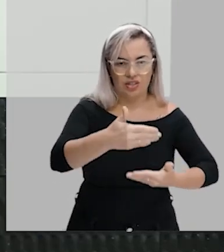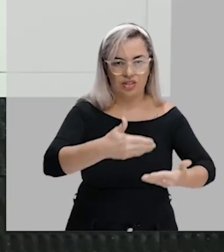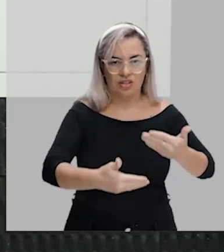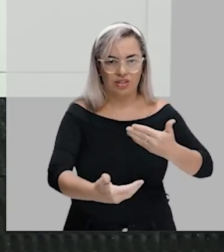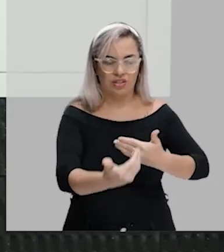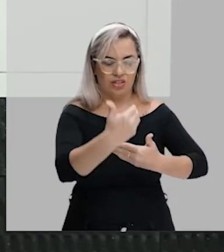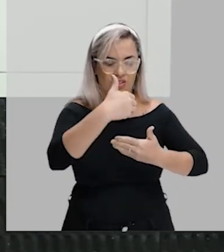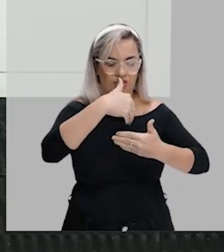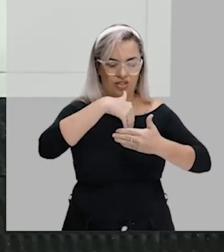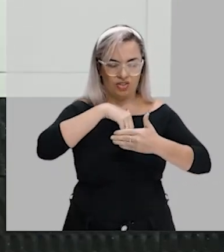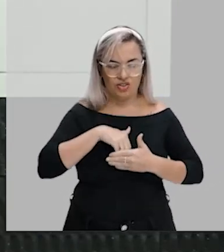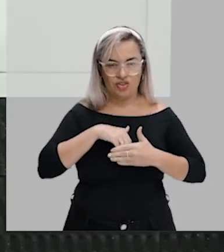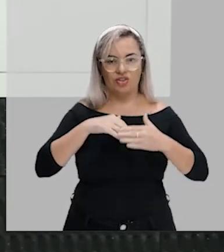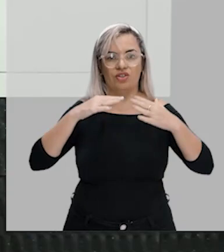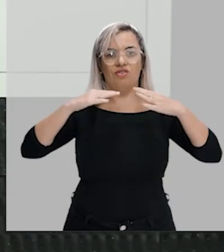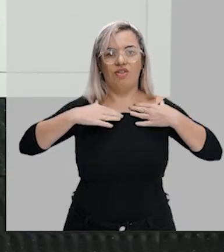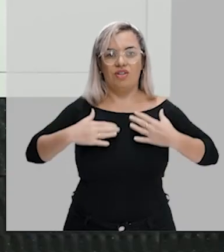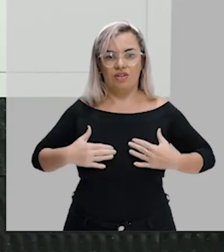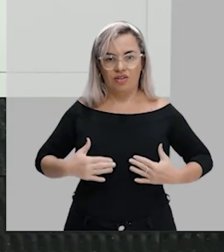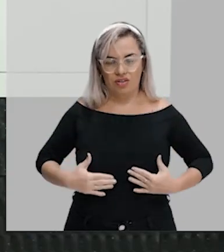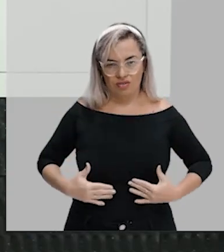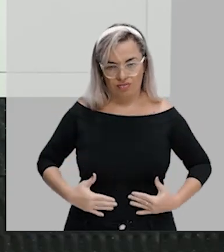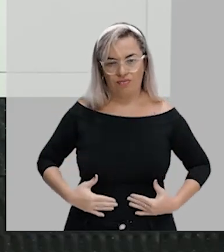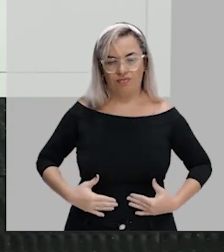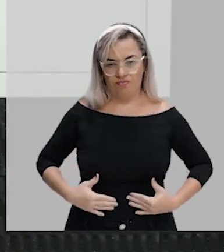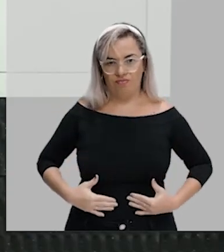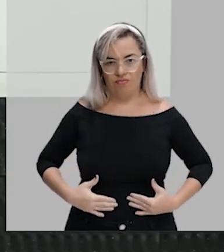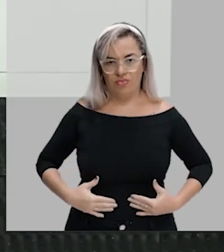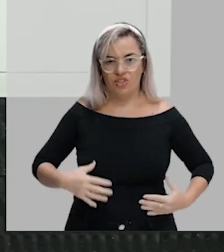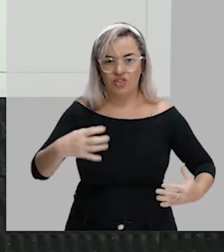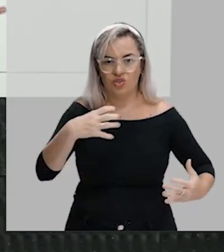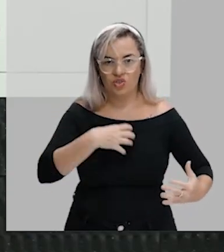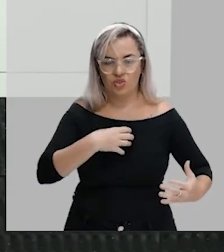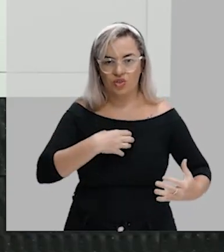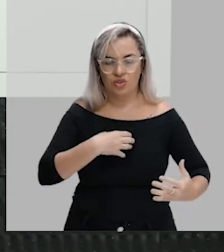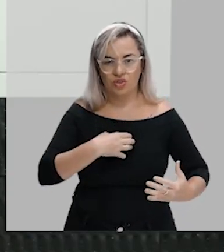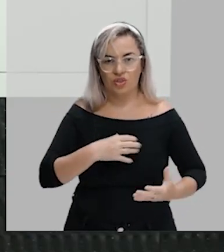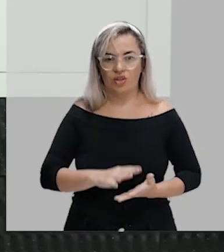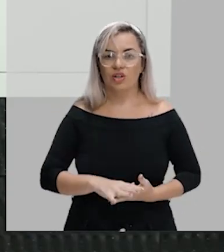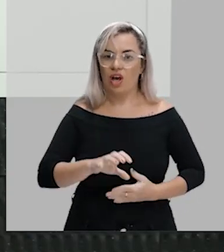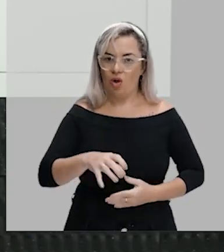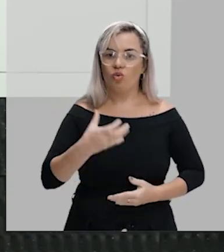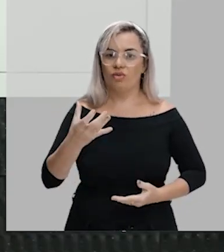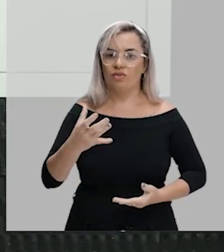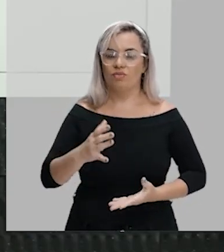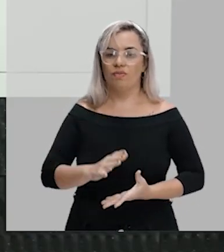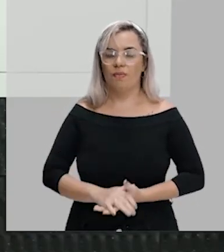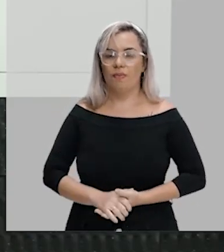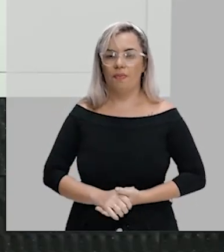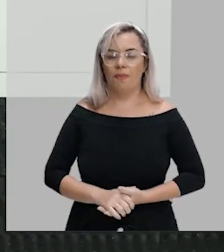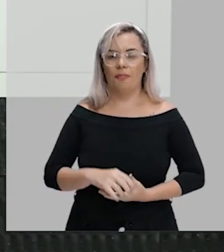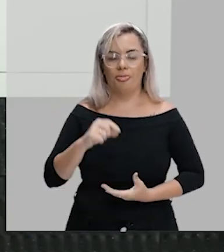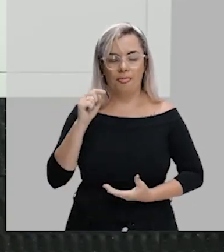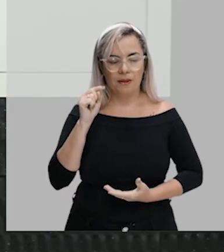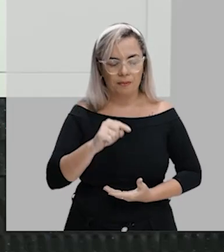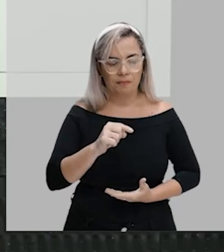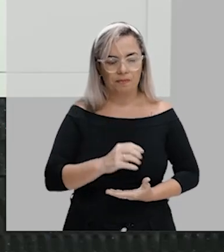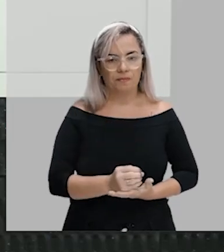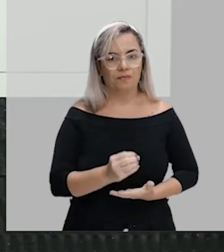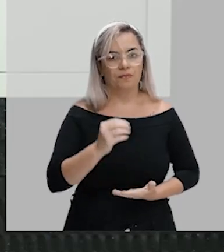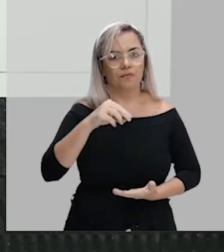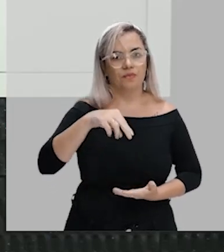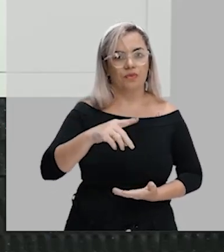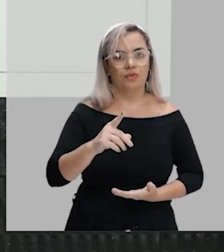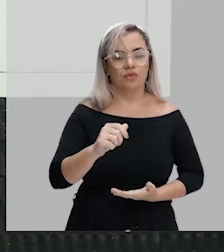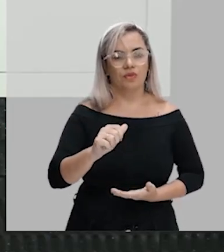fato, né, partículas que estão batendo em você. É isso que está acontecendo. Então esse é um tipo de onda